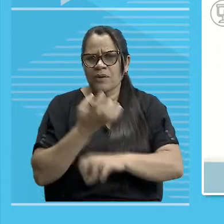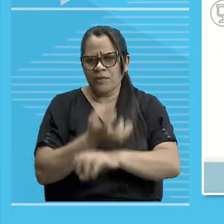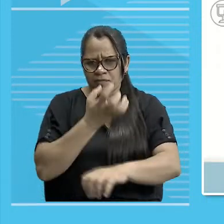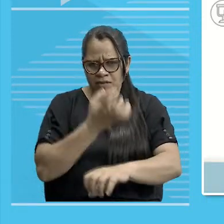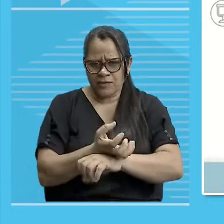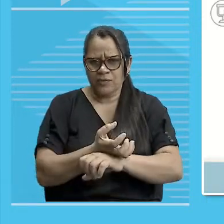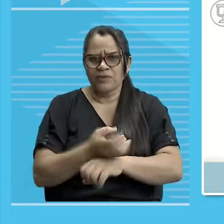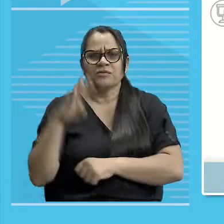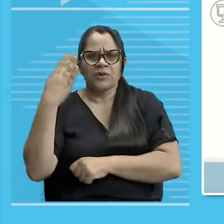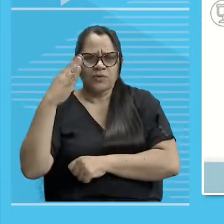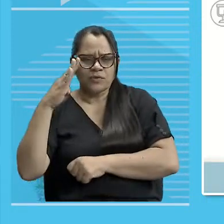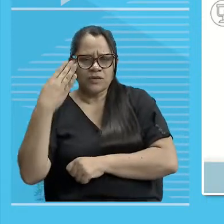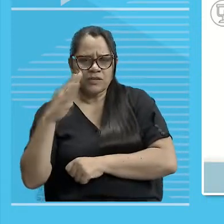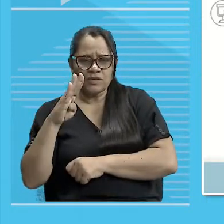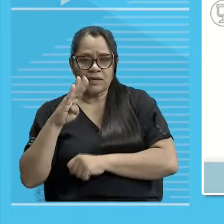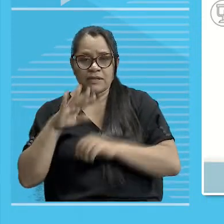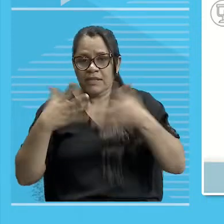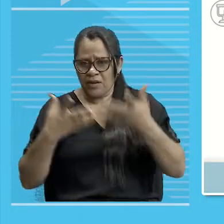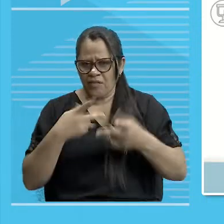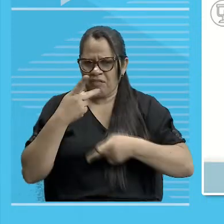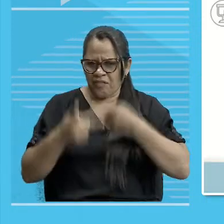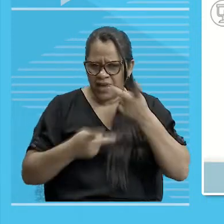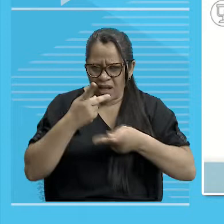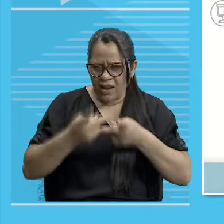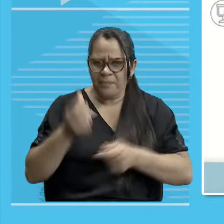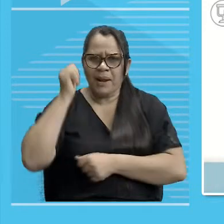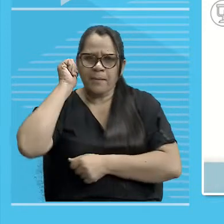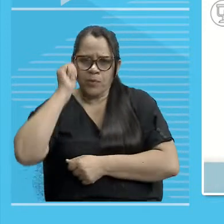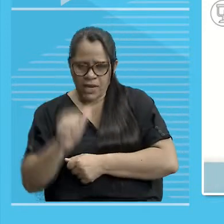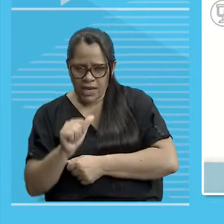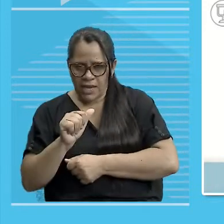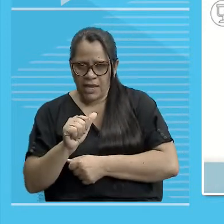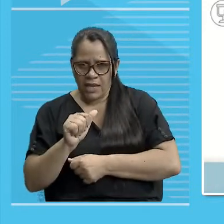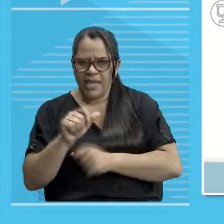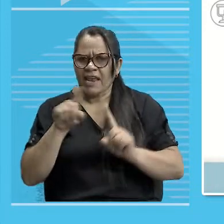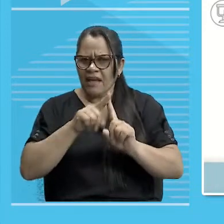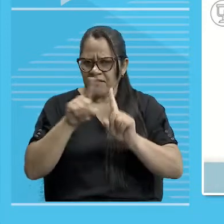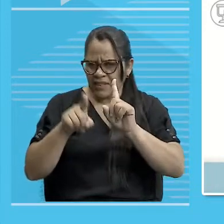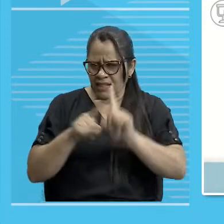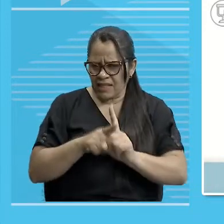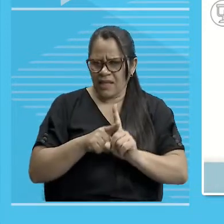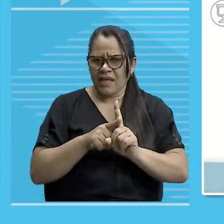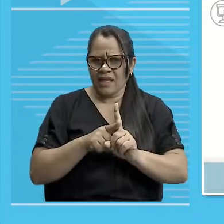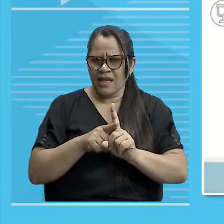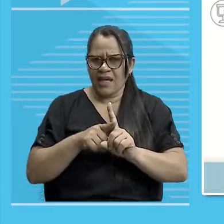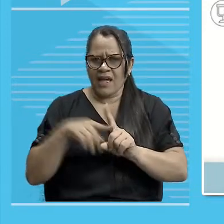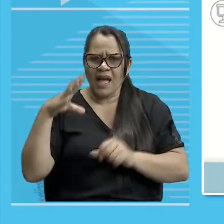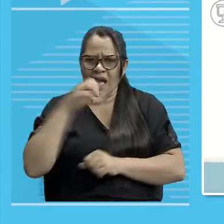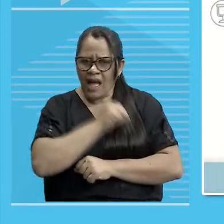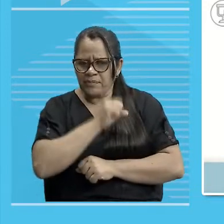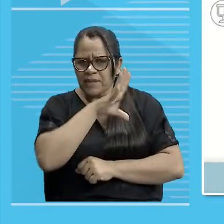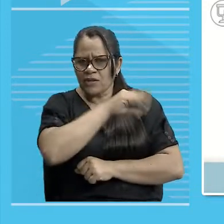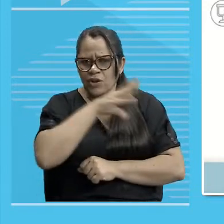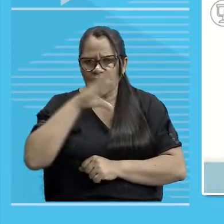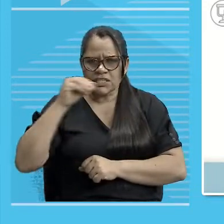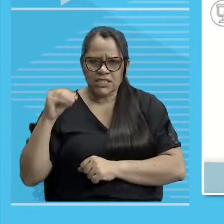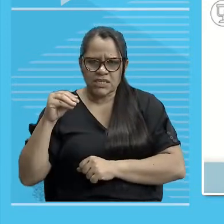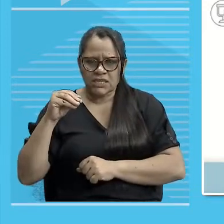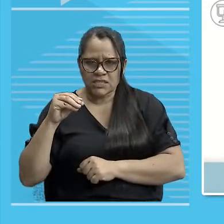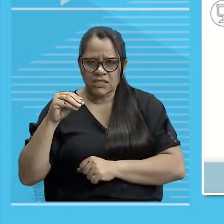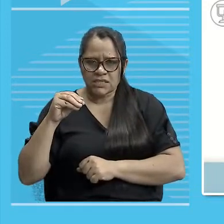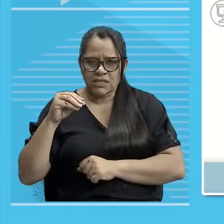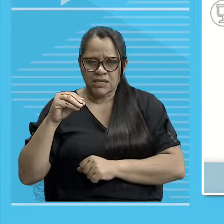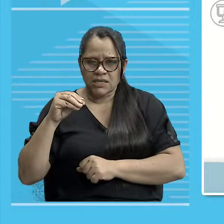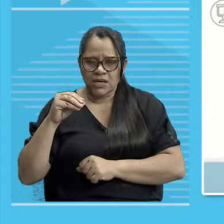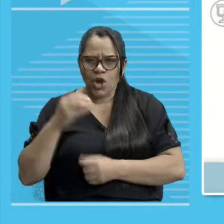cedo possível? Meu querido, é exatamente porque eu sou professor de biologia que eu estou dizendo a você para engravidar o